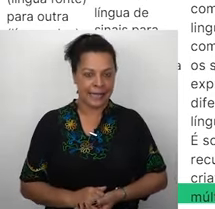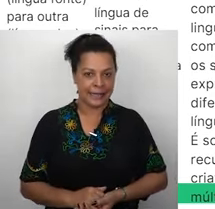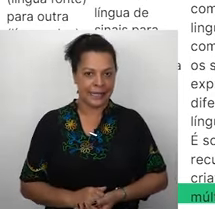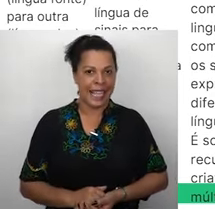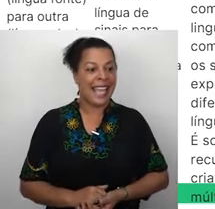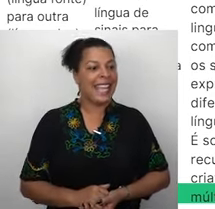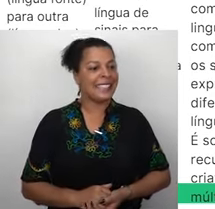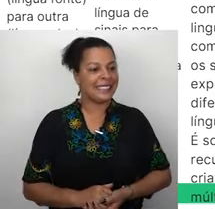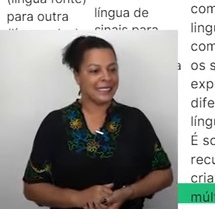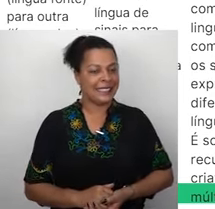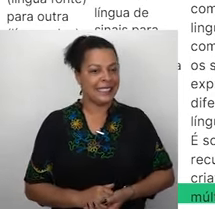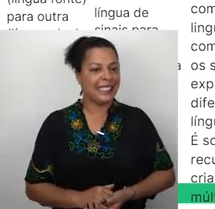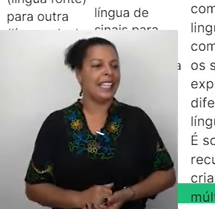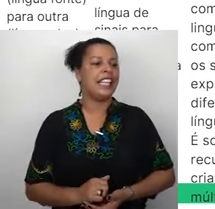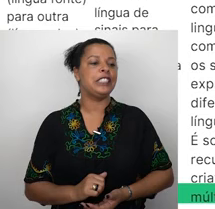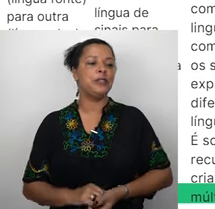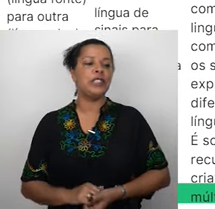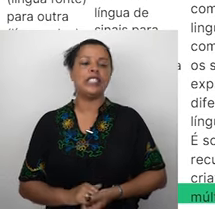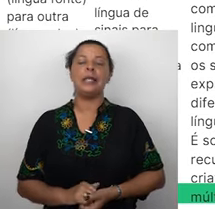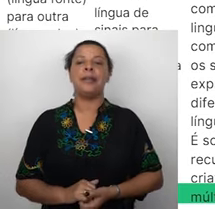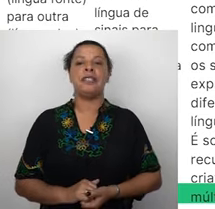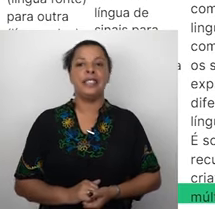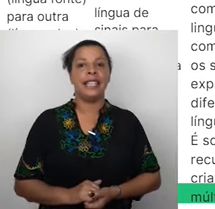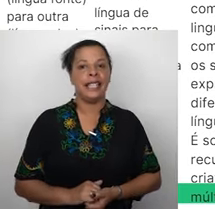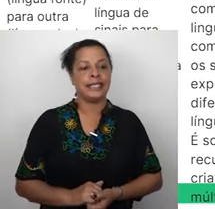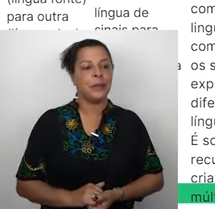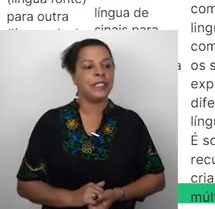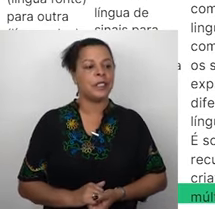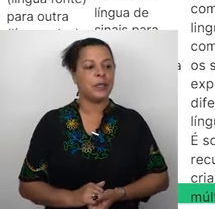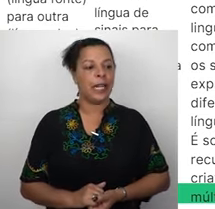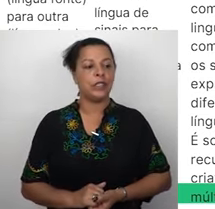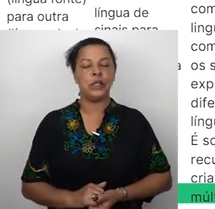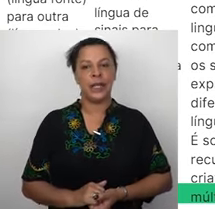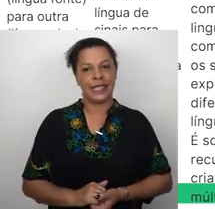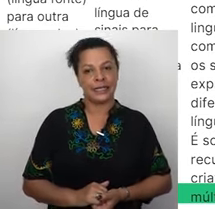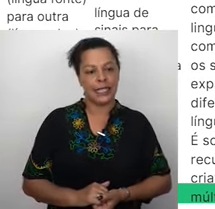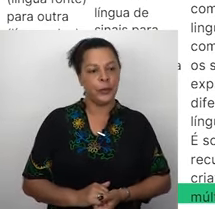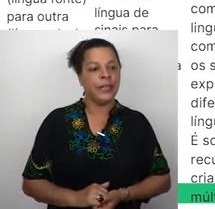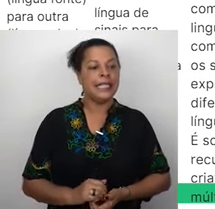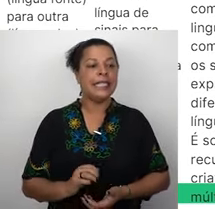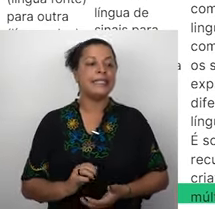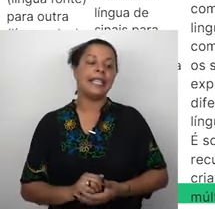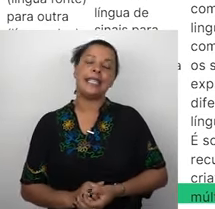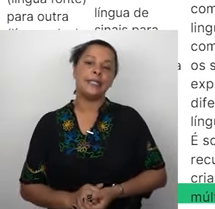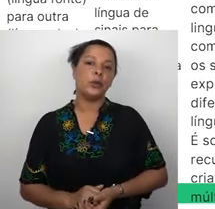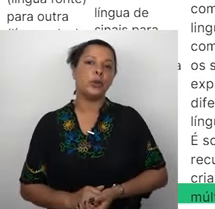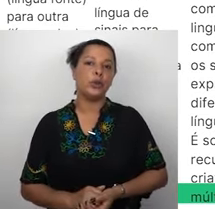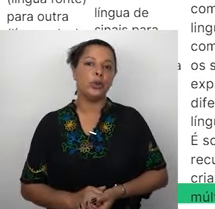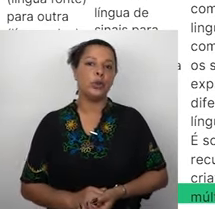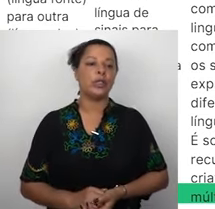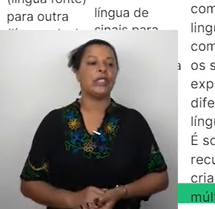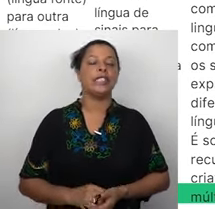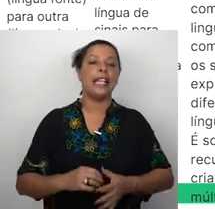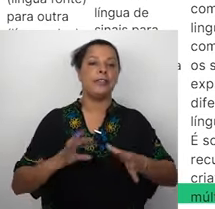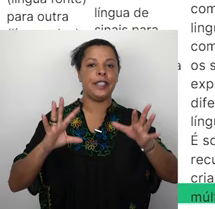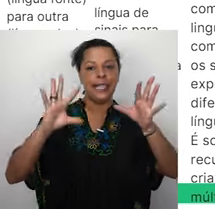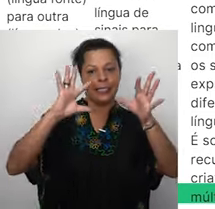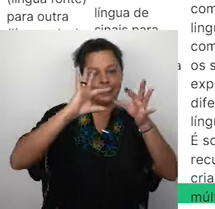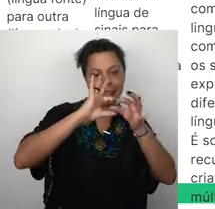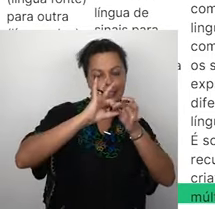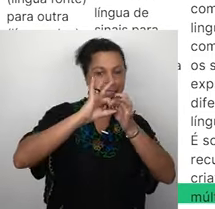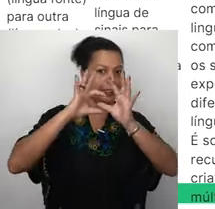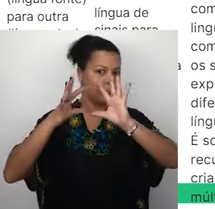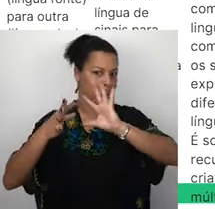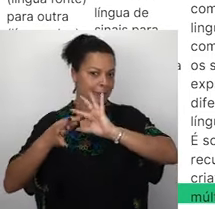brasileira de sinais. Esta sigla é difundida pela Federação Nacional de Educação e Integração dos Surdos, que é